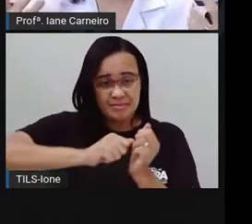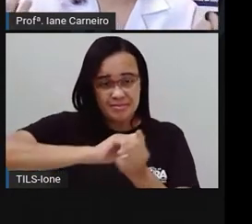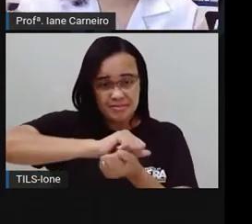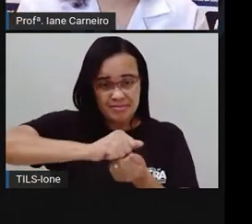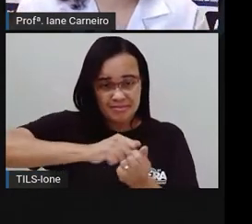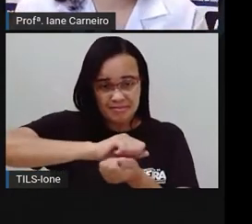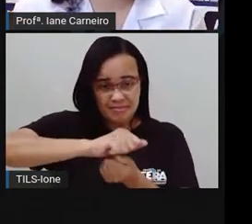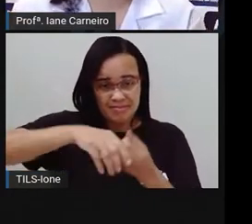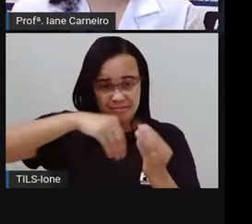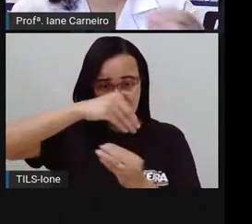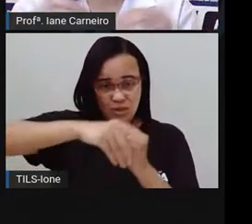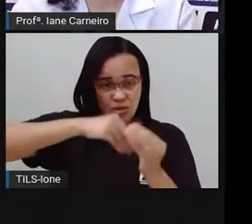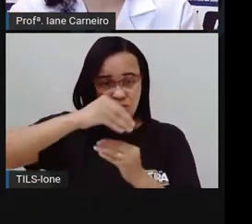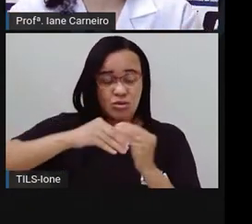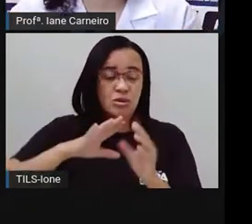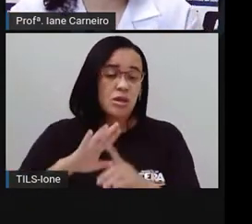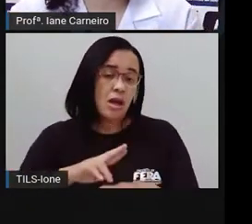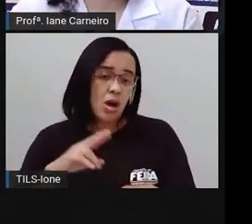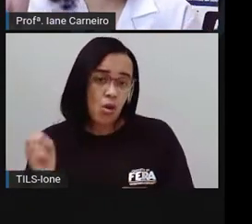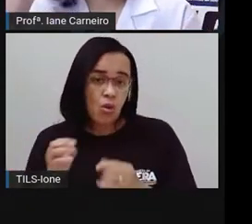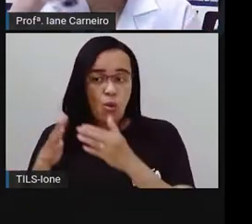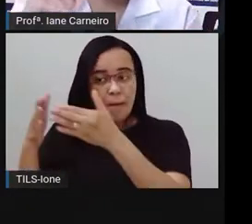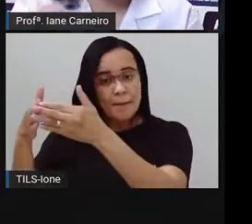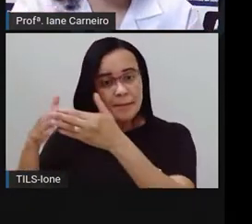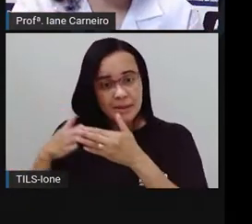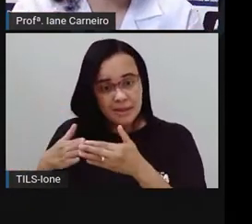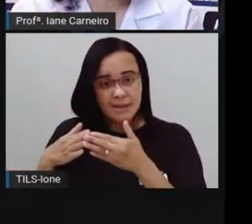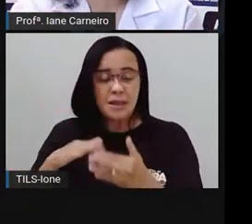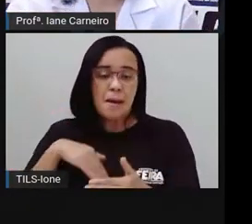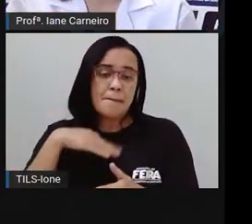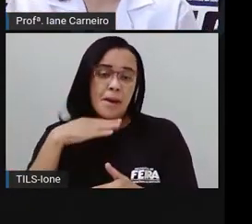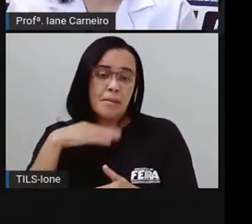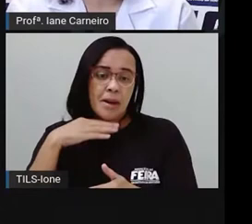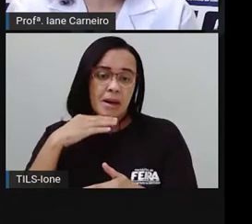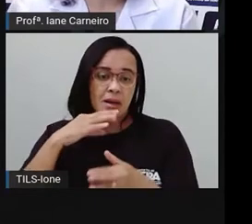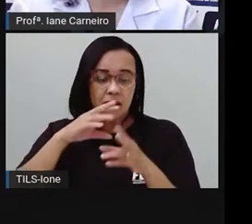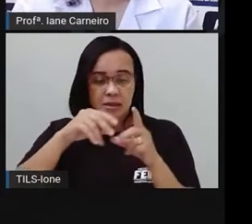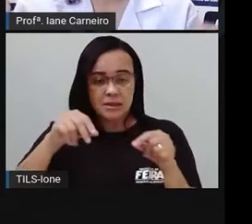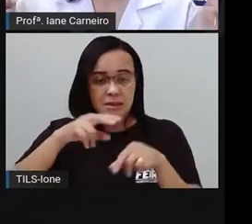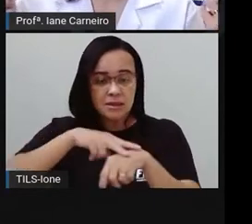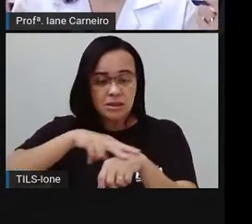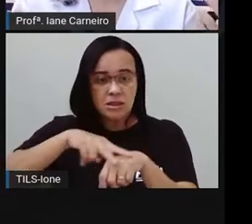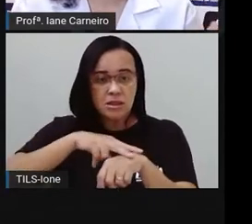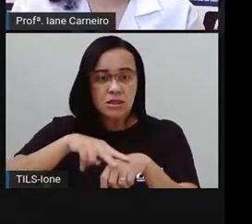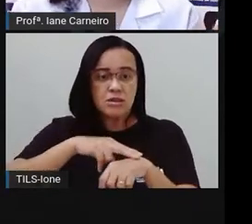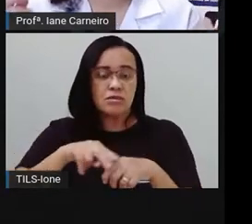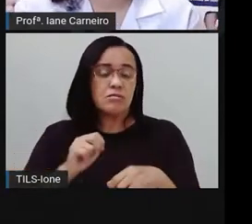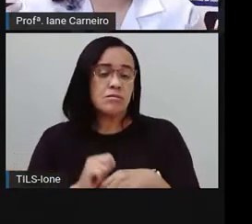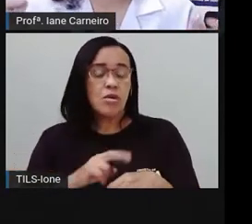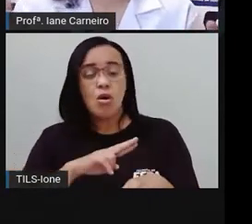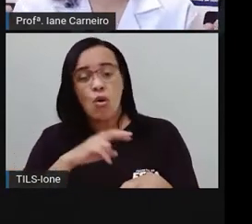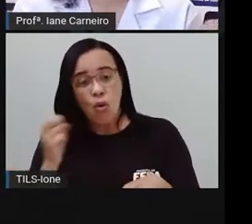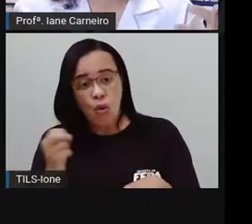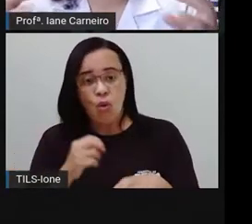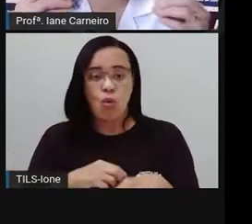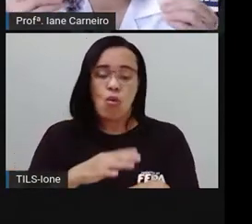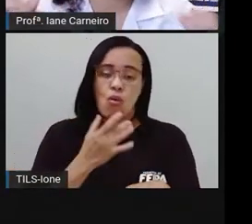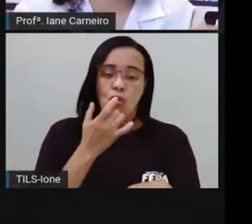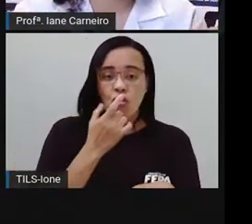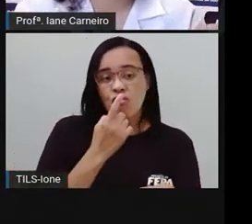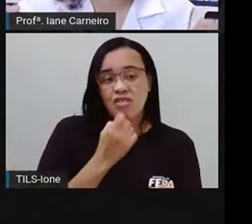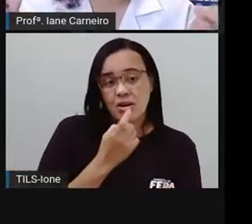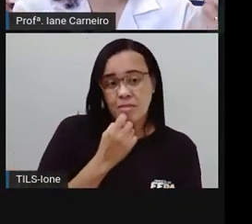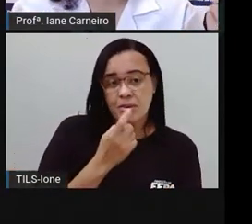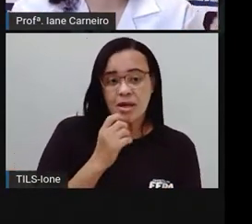Você pode pedir à sua mãe um pouquinho de corante que bota na comida para você fazer o vermelho. Você pode também usar o